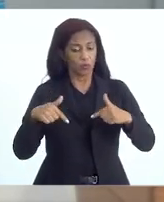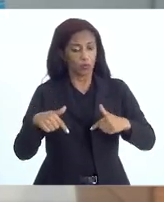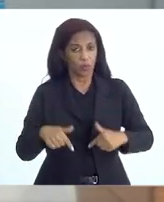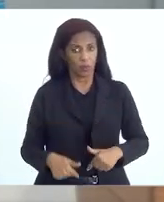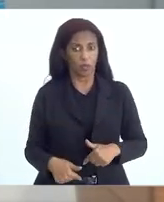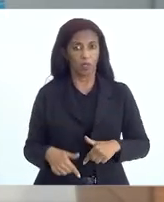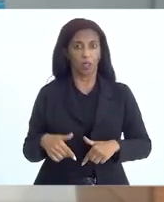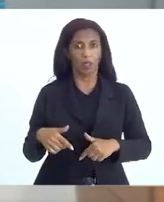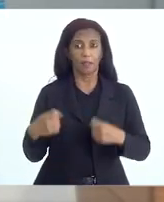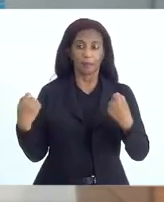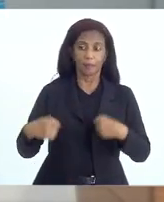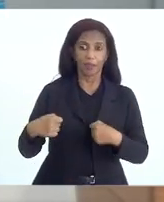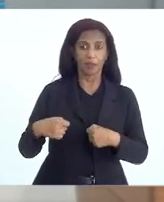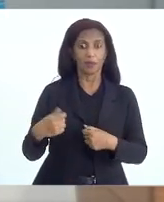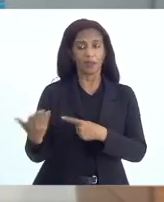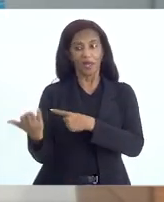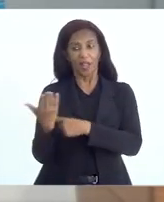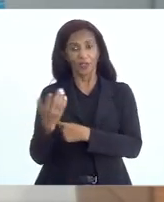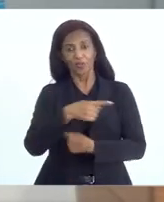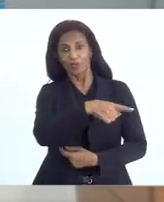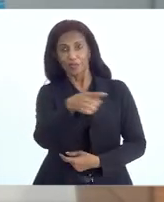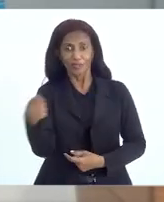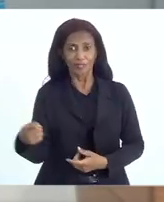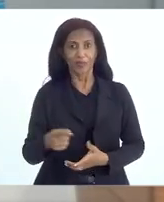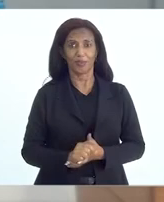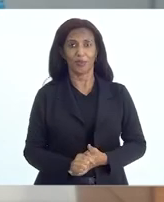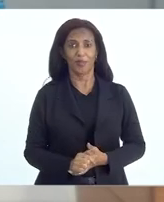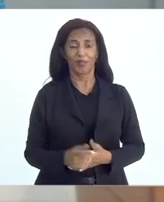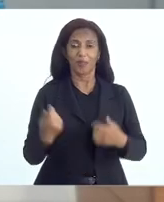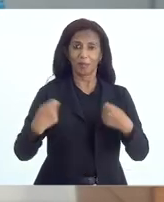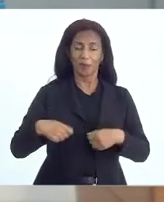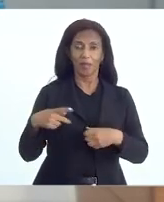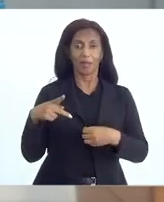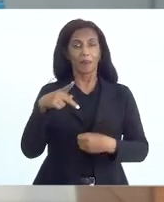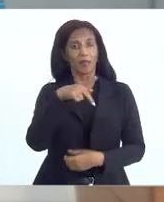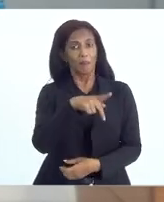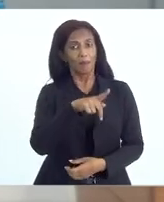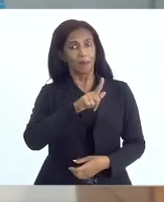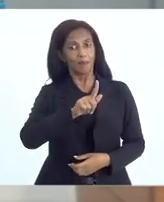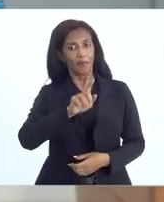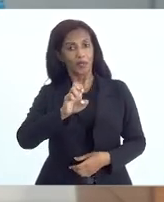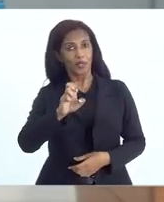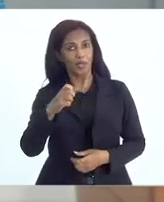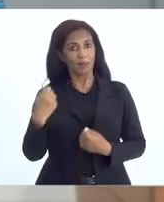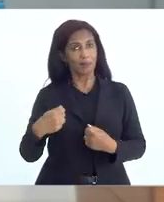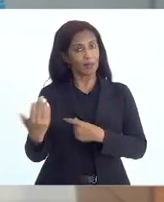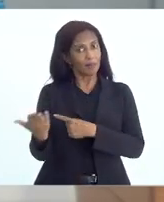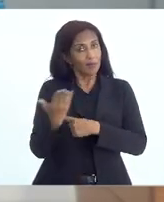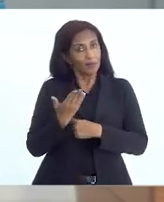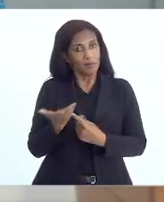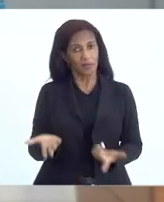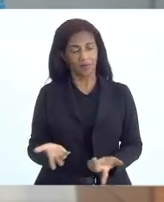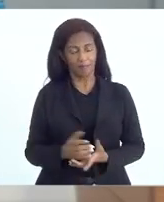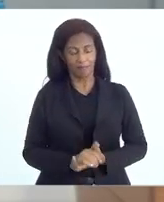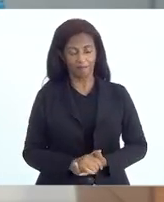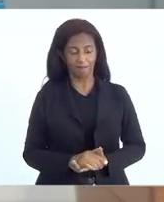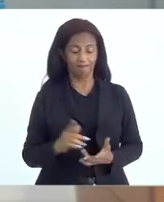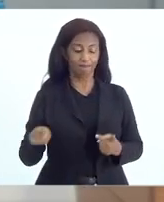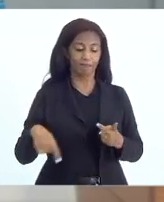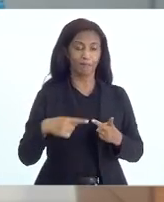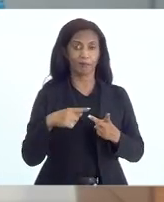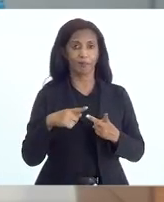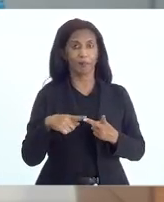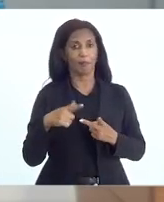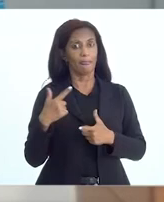dependendo da ajuda dos Senhores e tô dependendo da ajuda da procuradoria-geral do estado uma outra situação